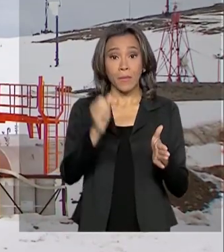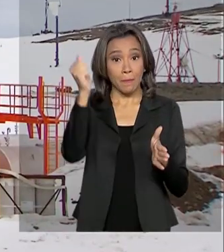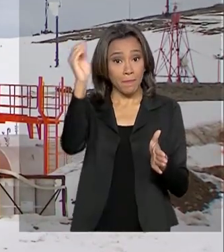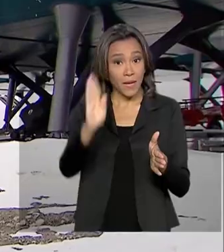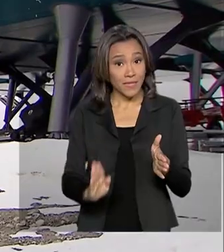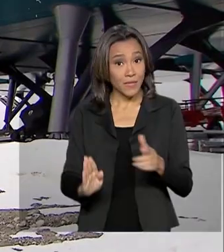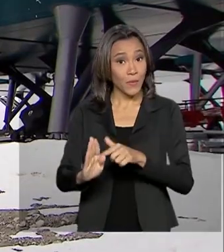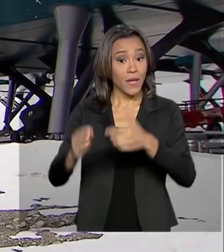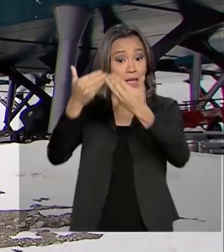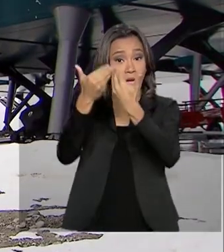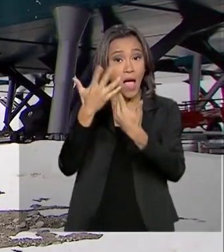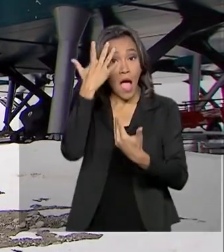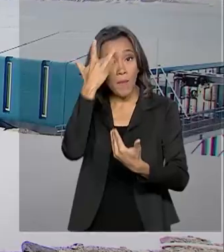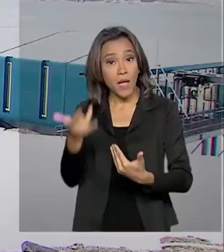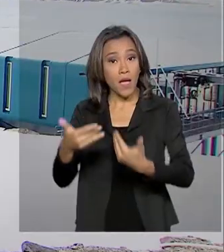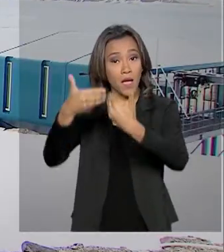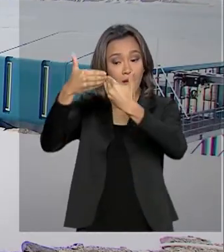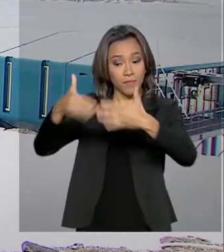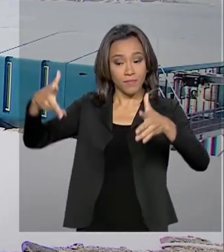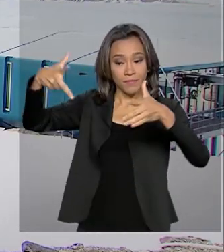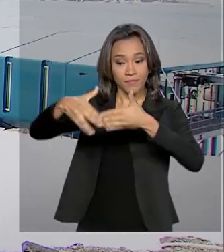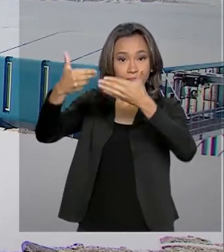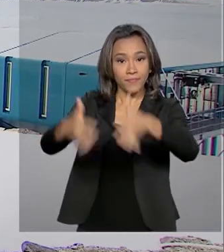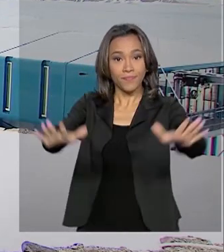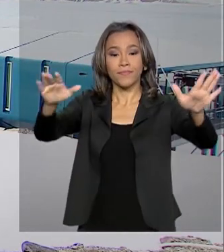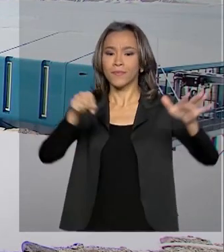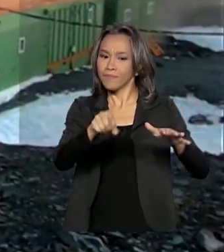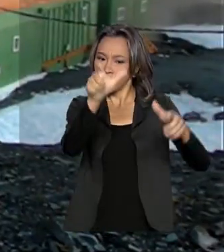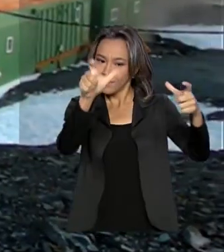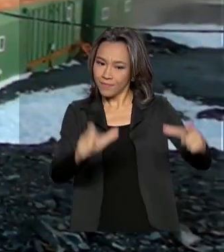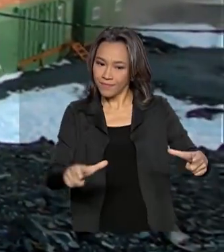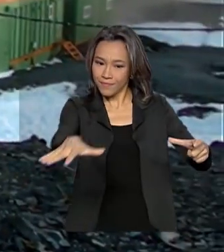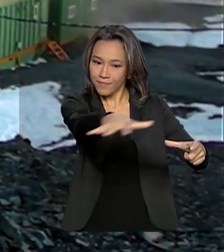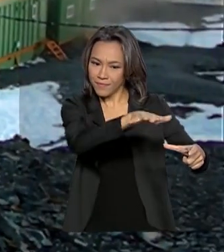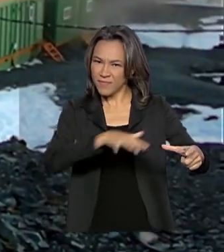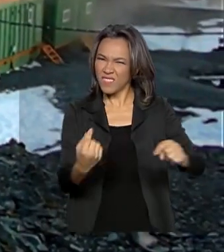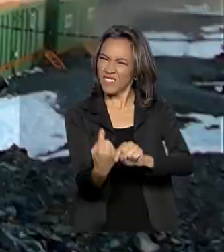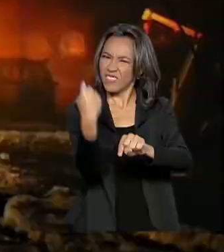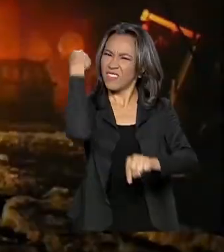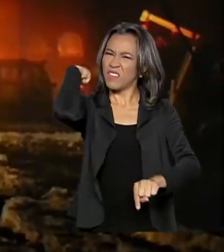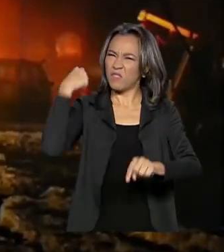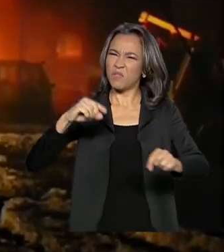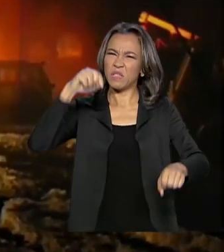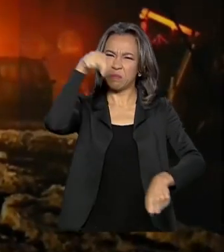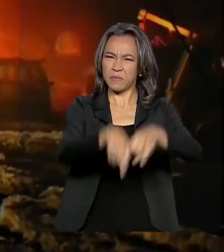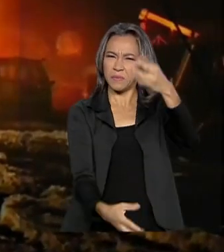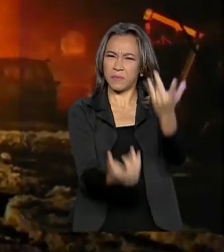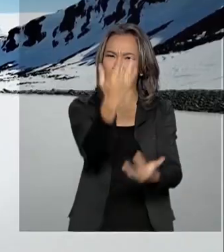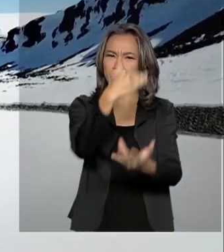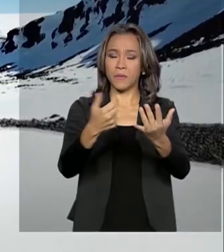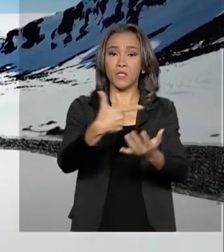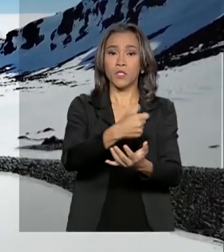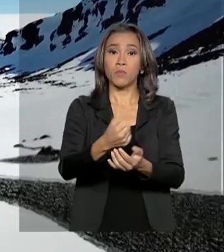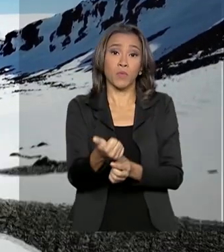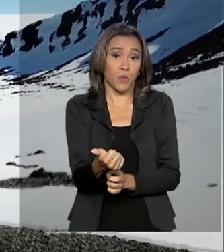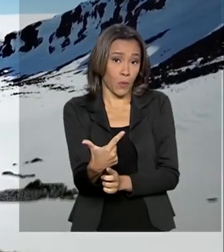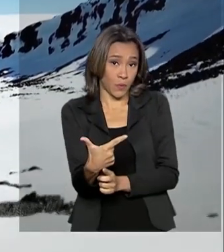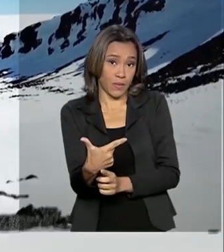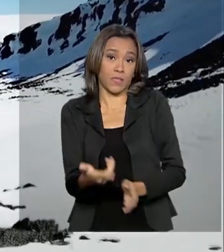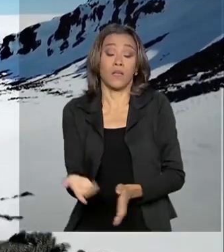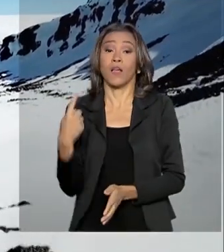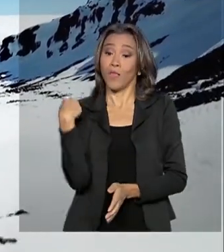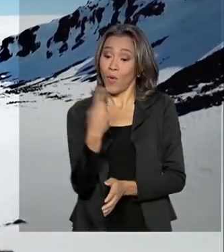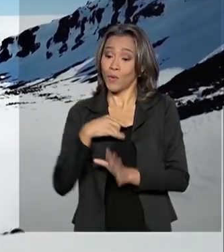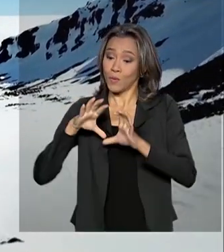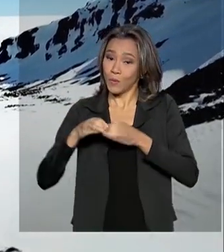Brasil reinaugura amanhã na Antártica base Comandante Ferraz, que foi destruída por um incêndio em 2012. A nossa equipe